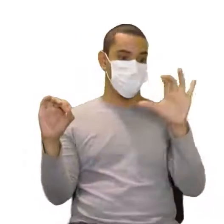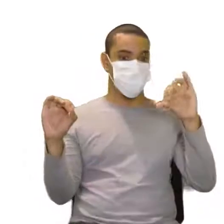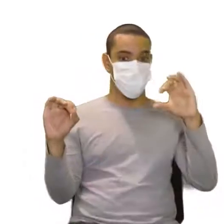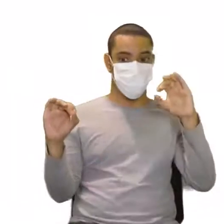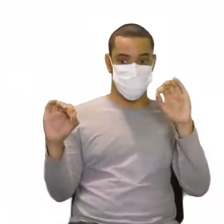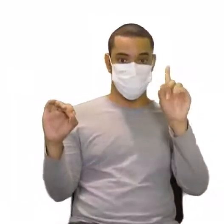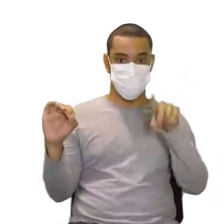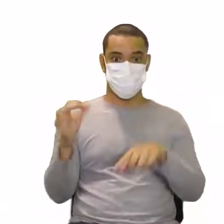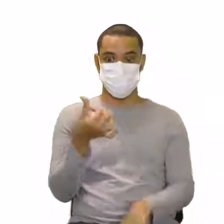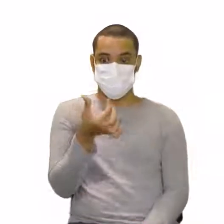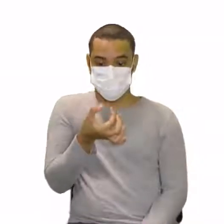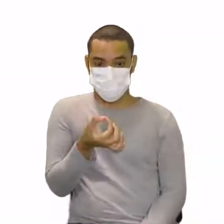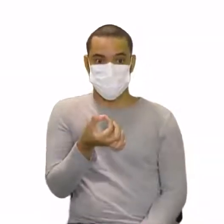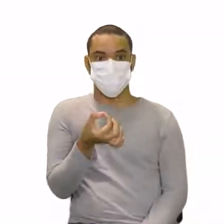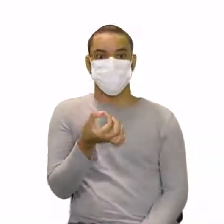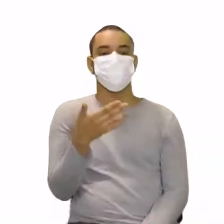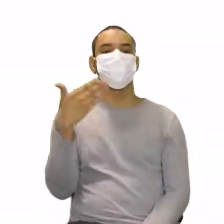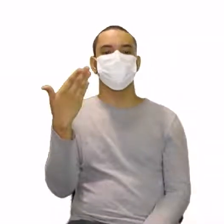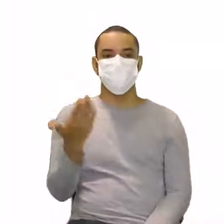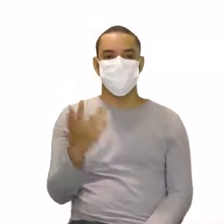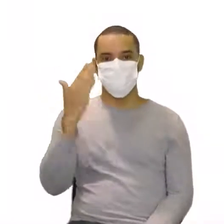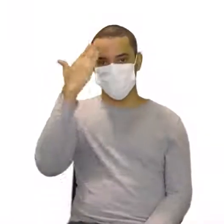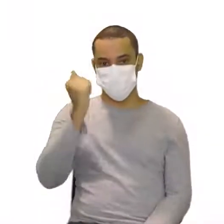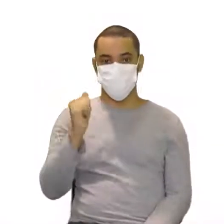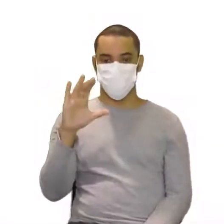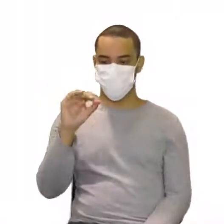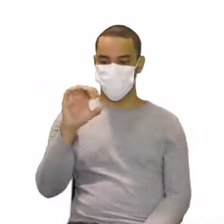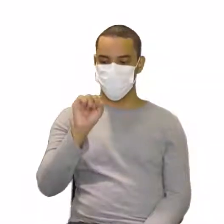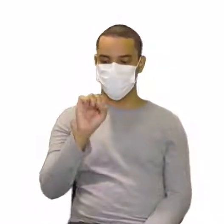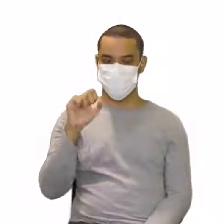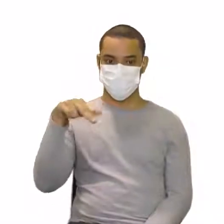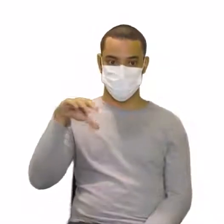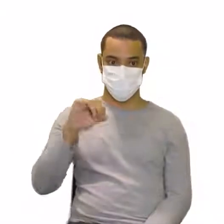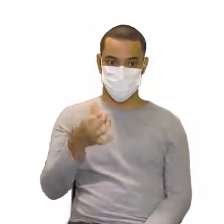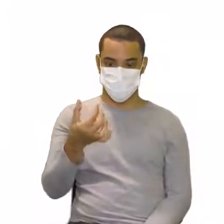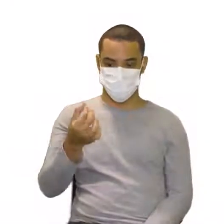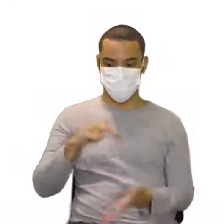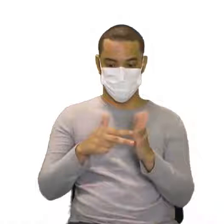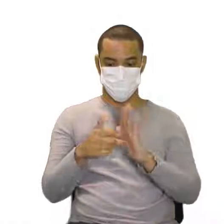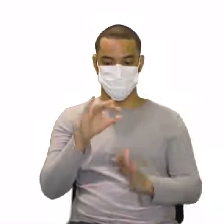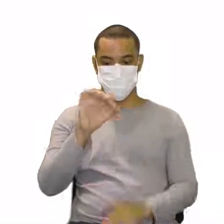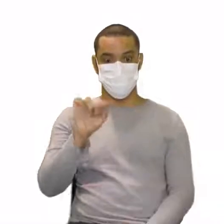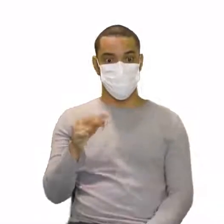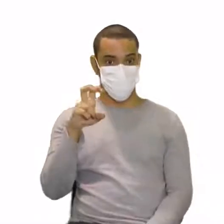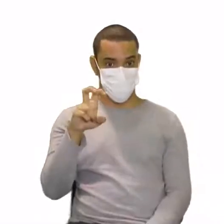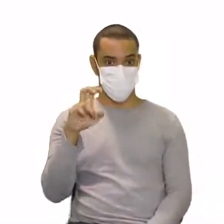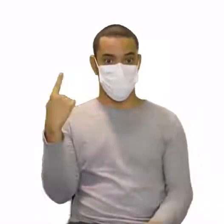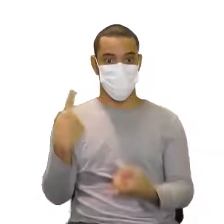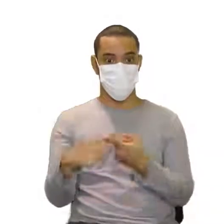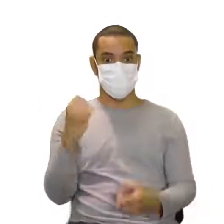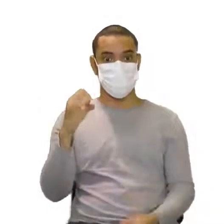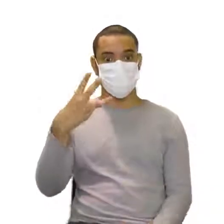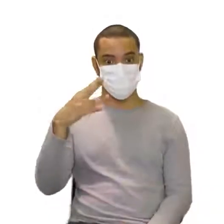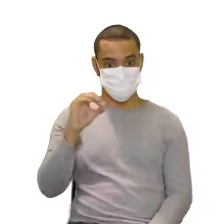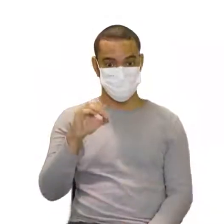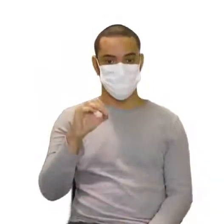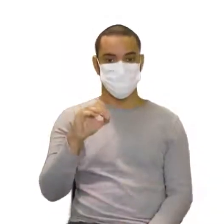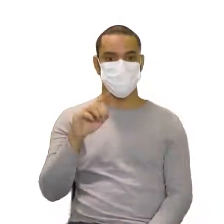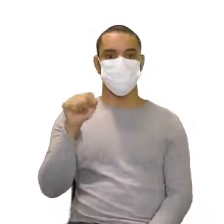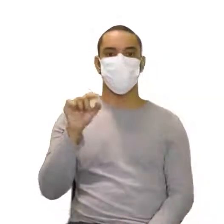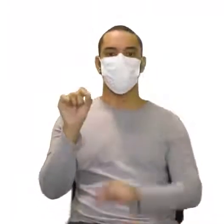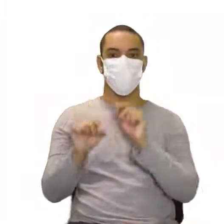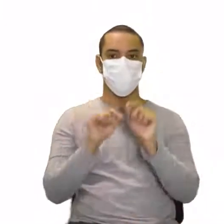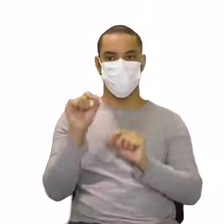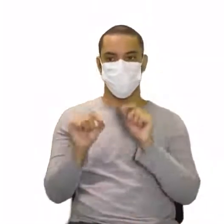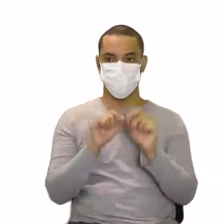90. Cosseno de 60 é meio, né? Porque se você fosse usar cosseno de 30, aí 3 sobre 2